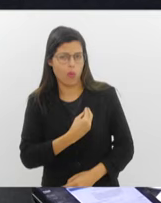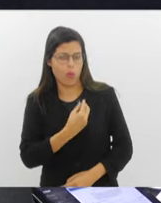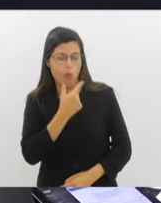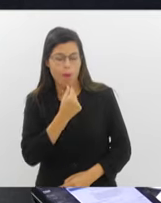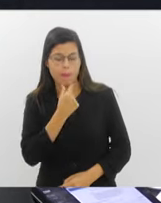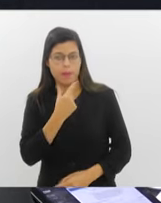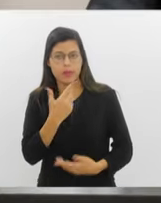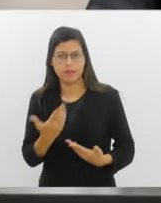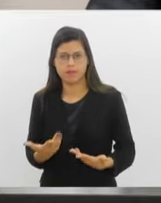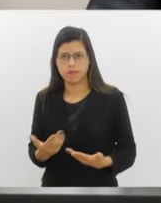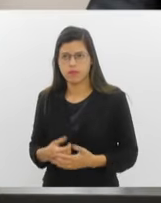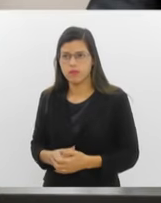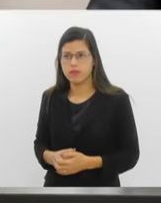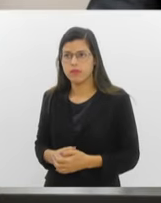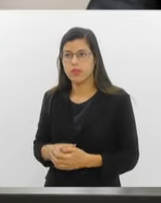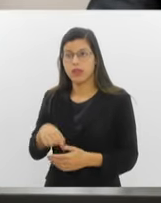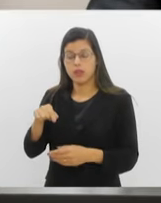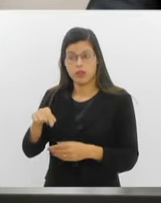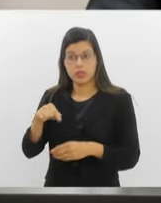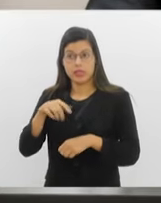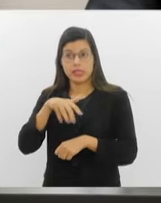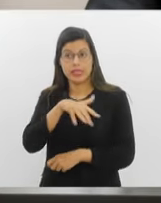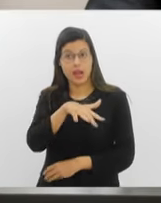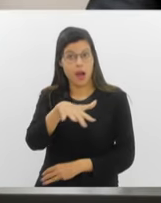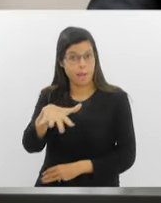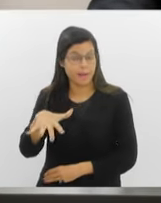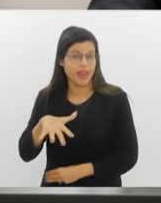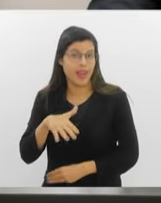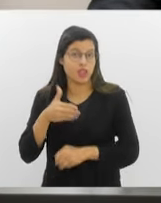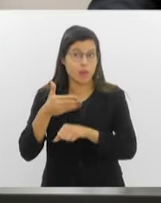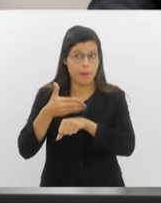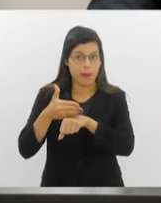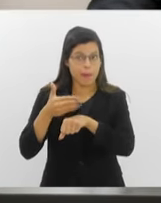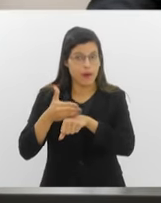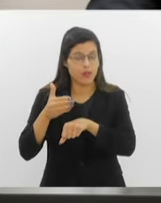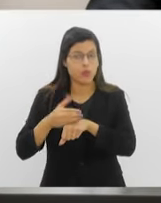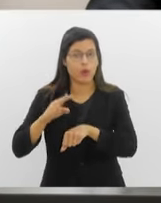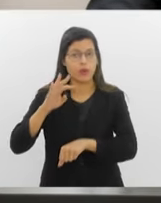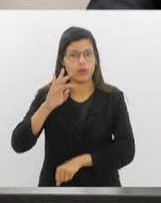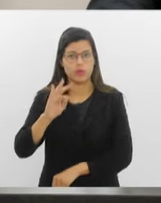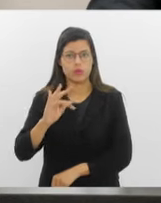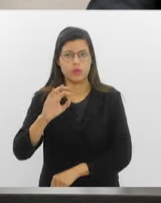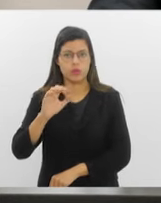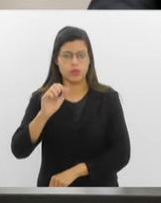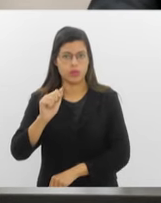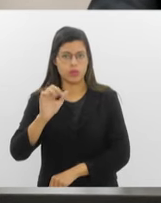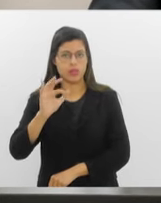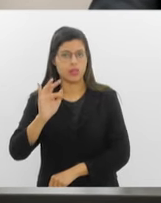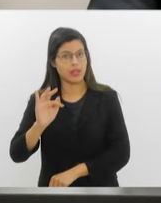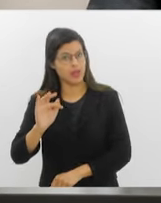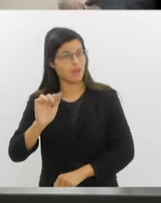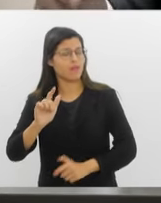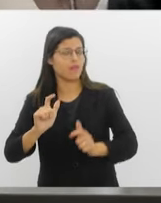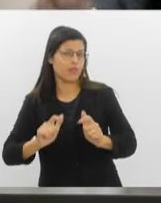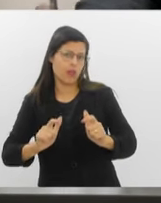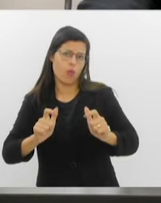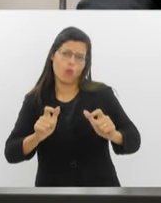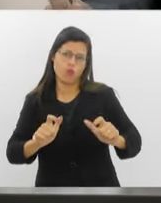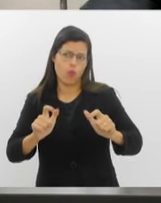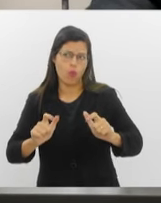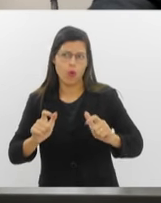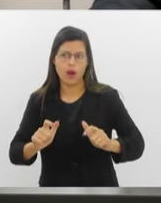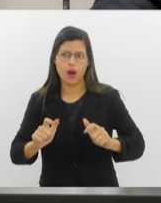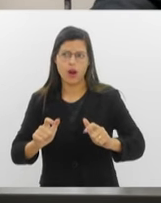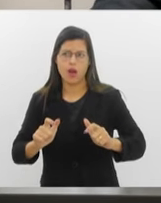ambiente preparatório do TAF, que tem ali troca de roupa, é um ambiente... Faz uma